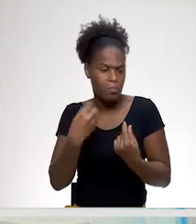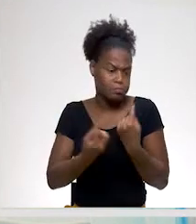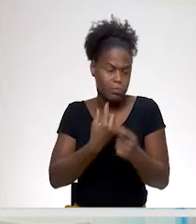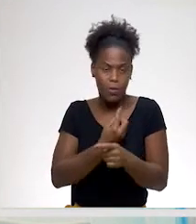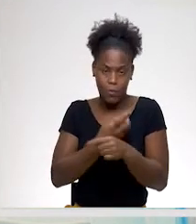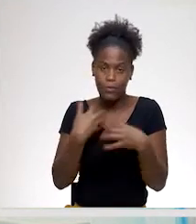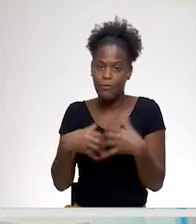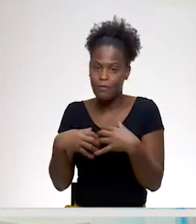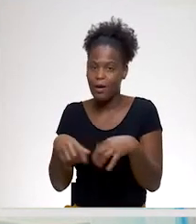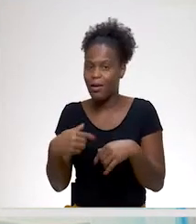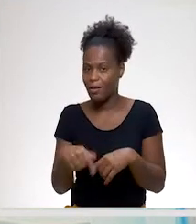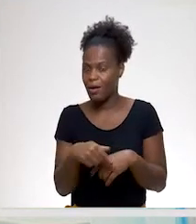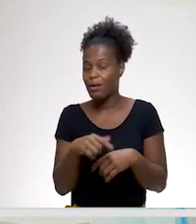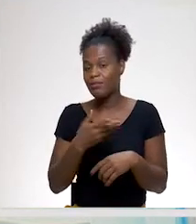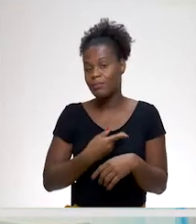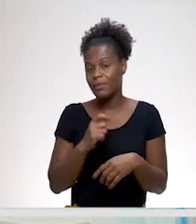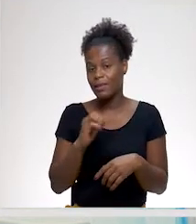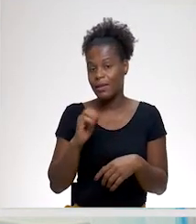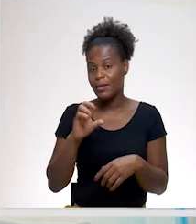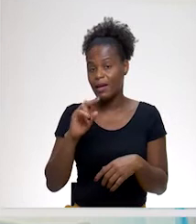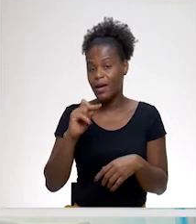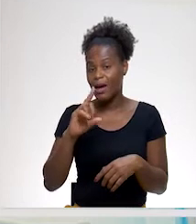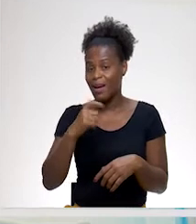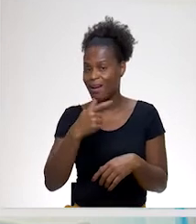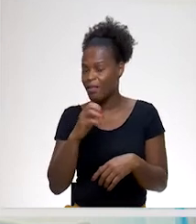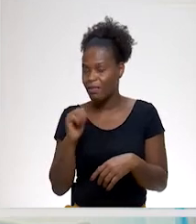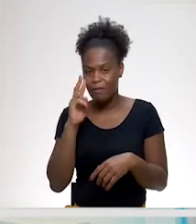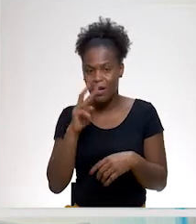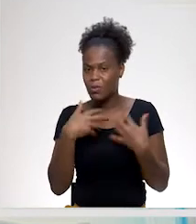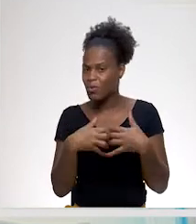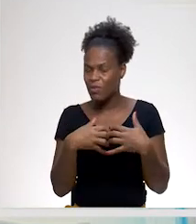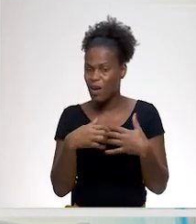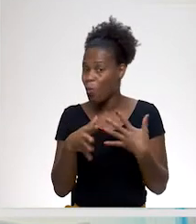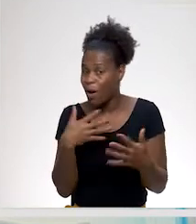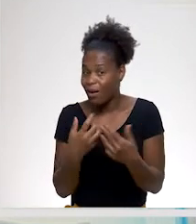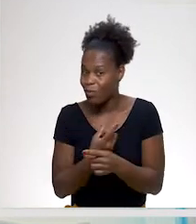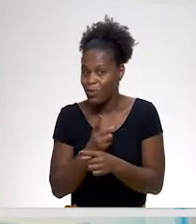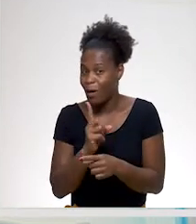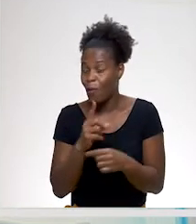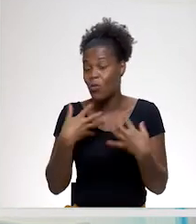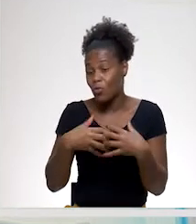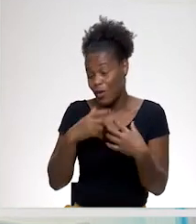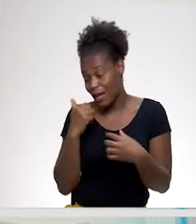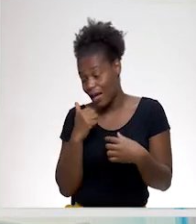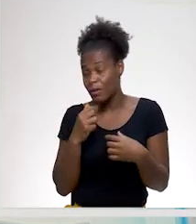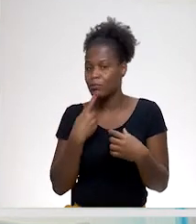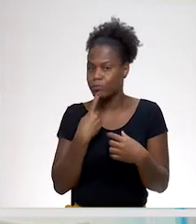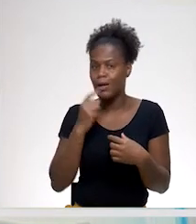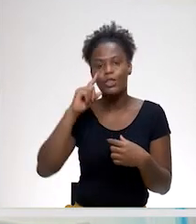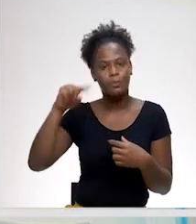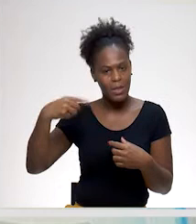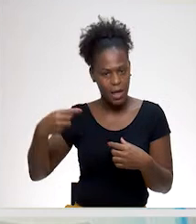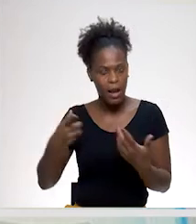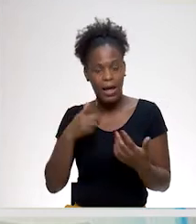já duvidamos de alguma coisa. E Descartes tomou a dúvida não como uma dúvida qualquer. A dúvida de Descartes é uma dúvida